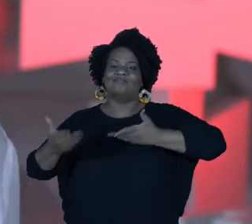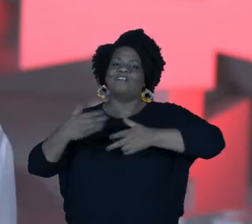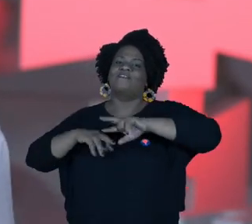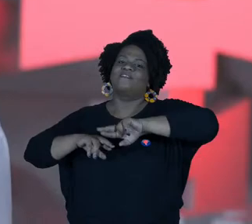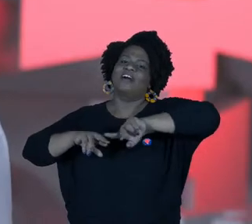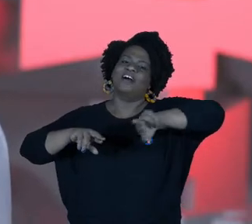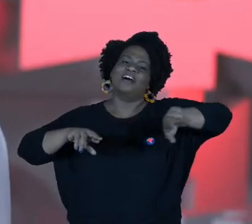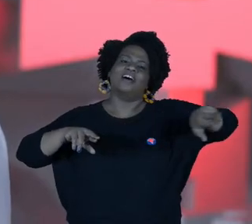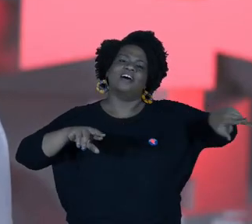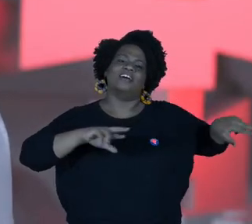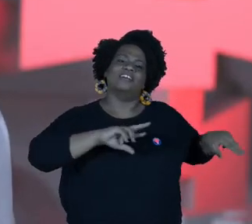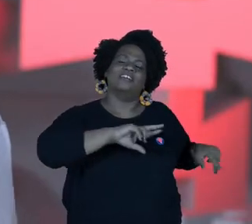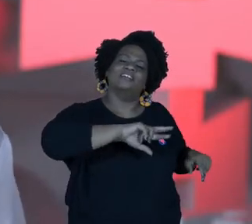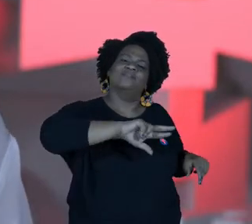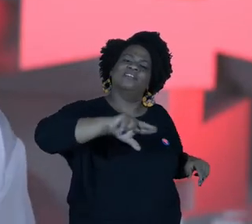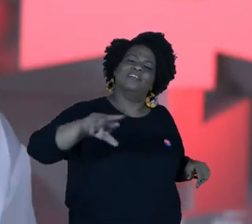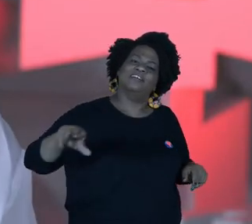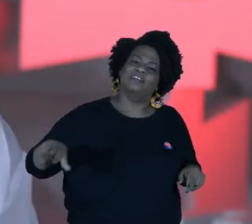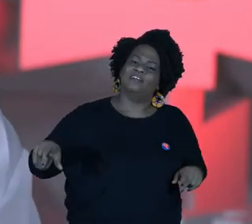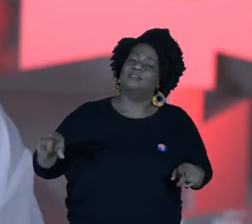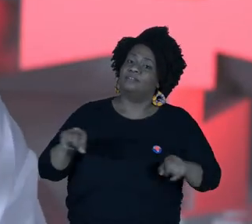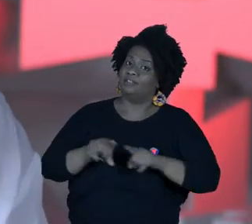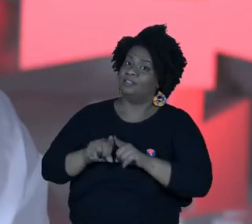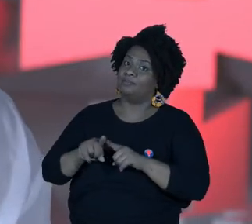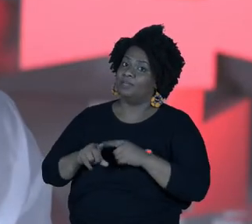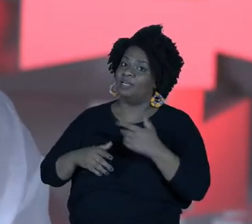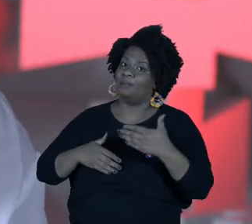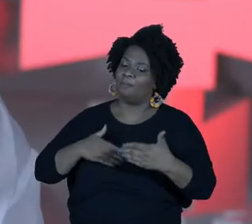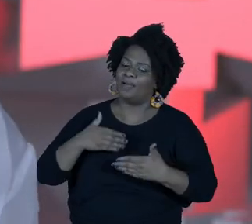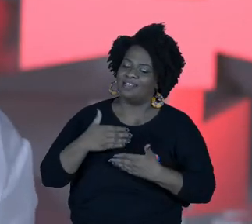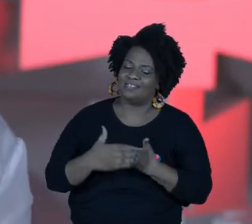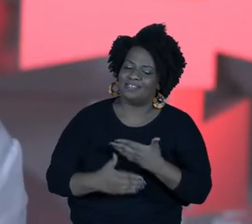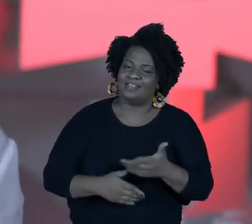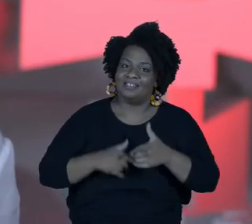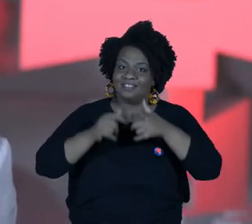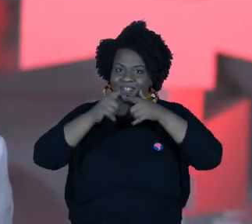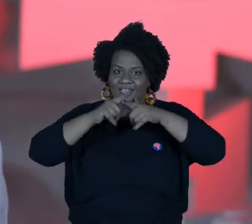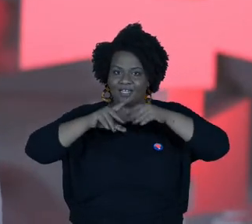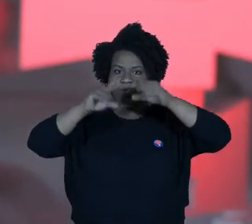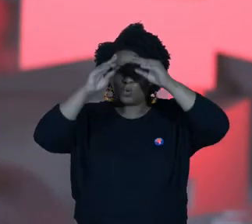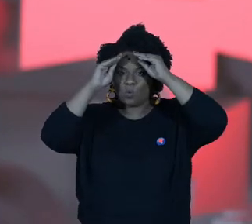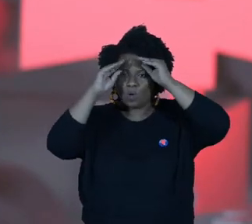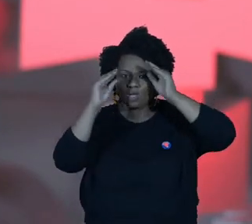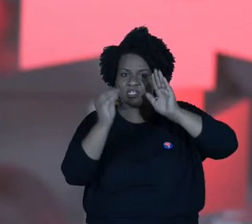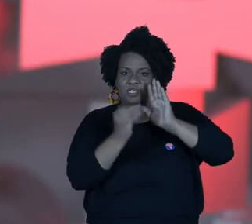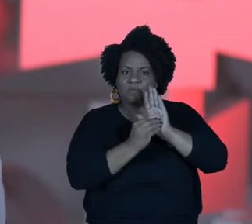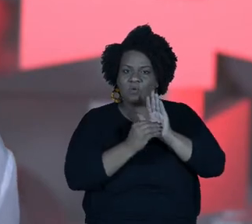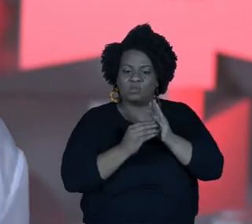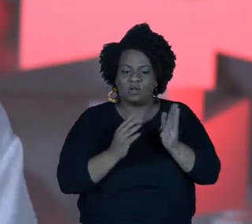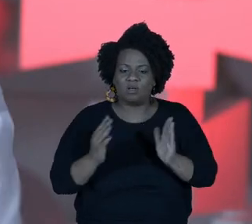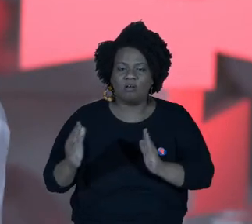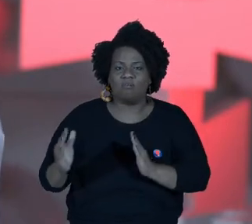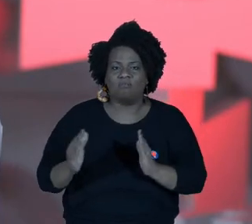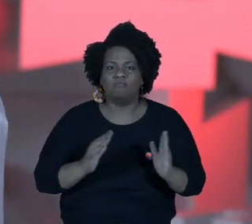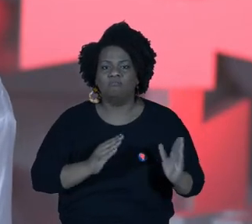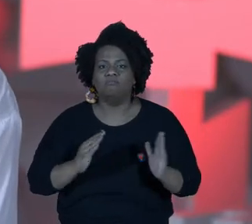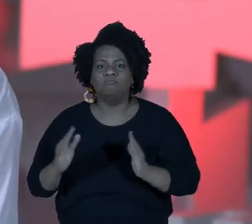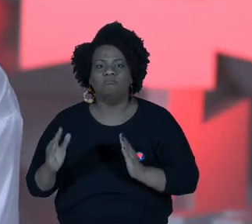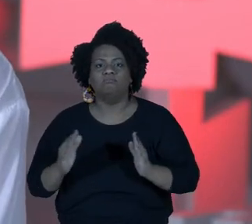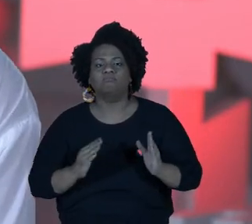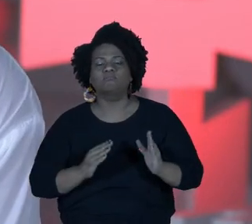tridimensional que ele opera. E a passagem das linguagens de uma para outra, de um meio para outro.